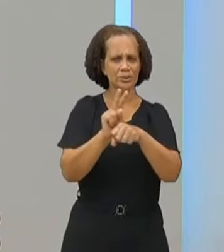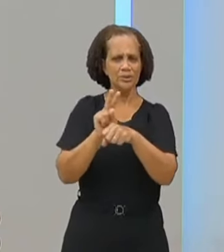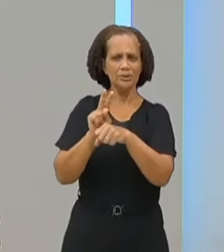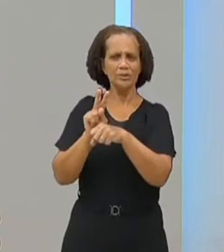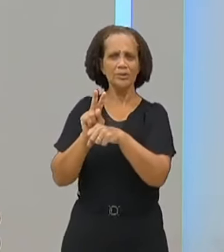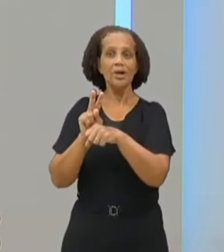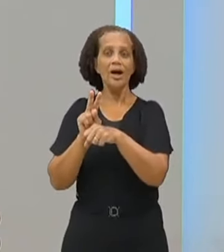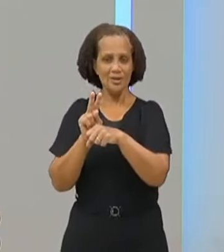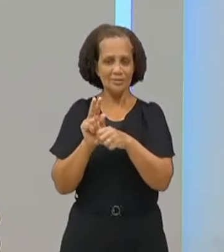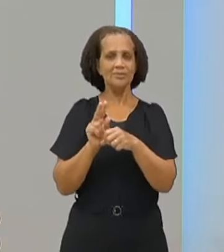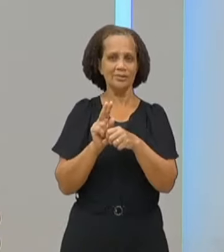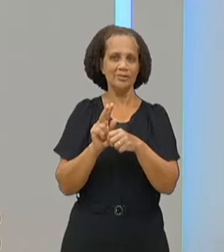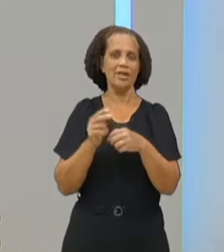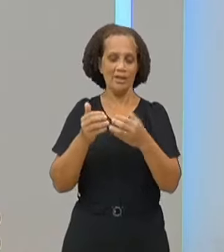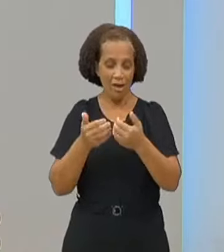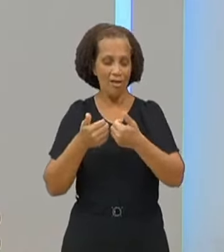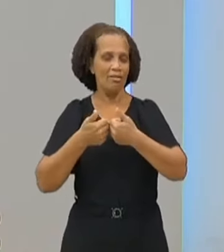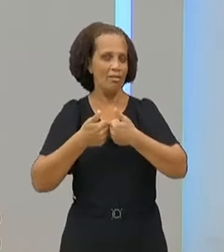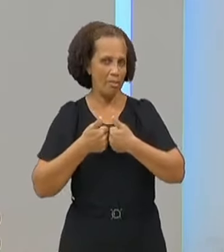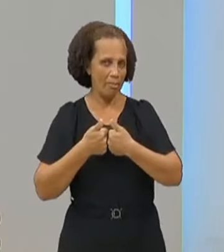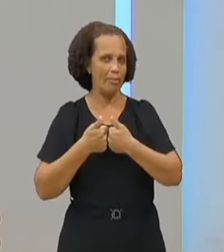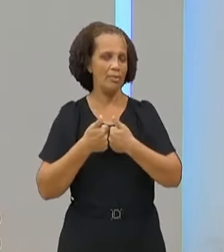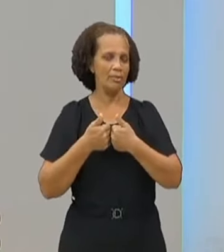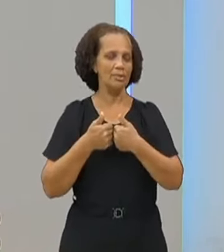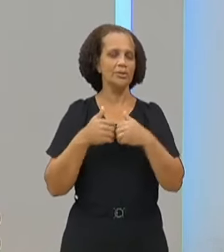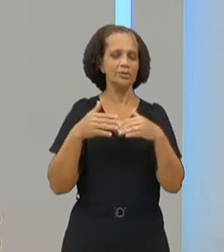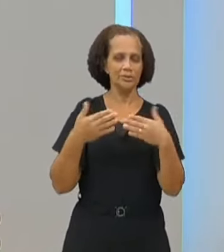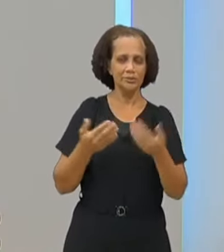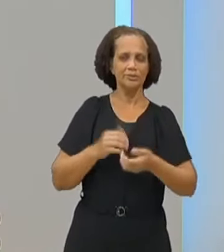tem feito Neemias